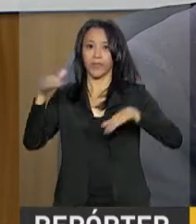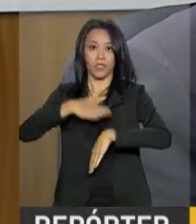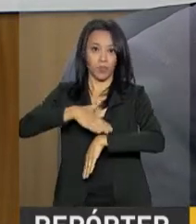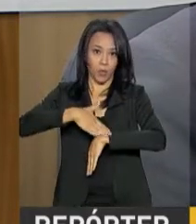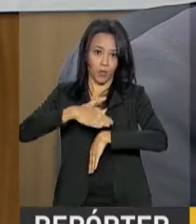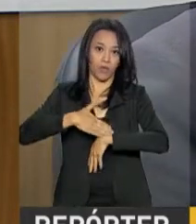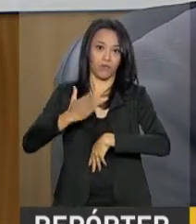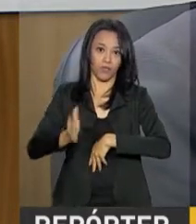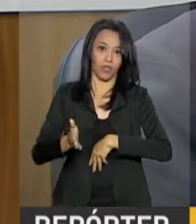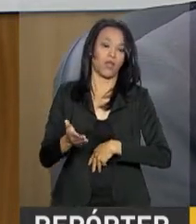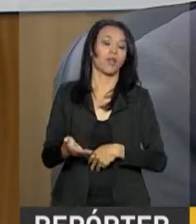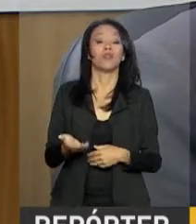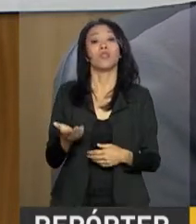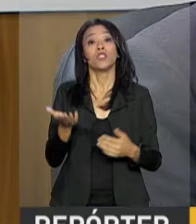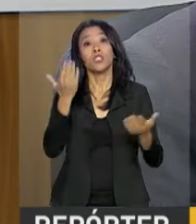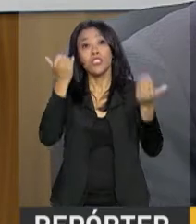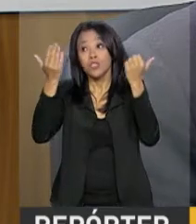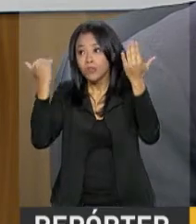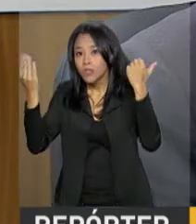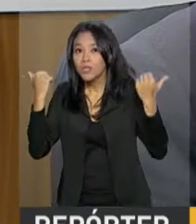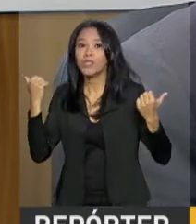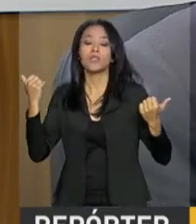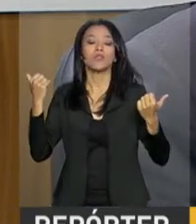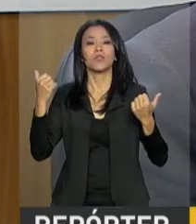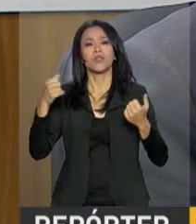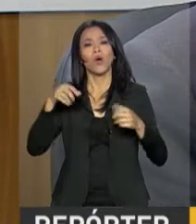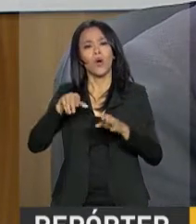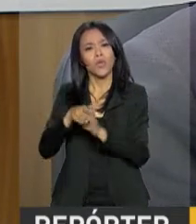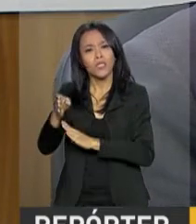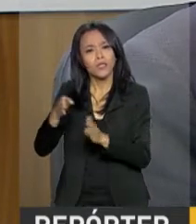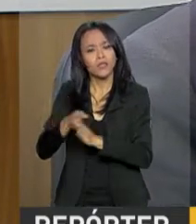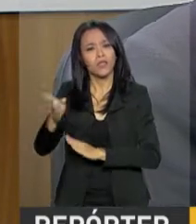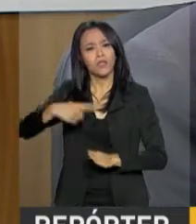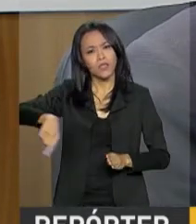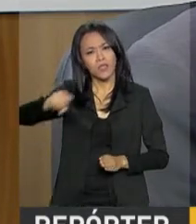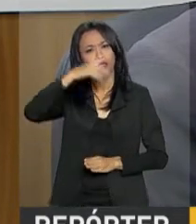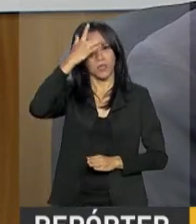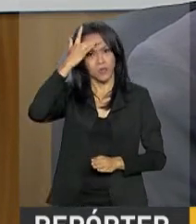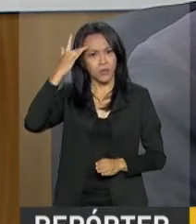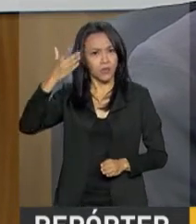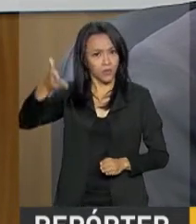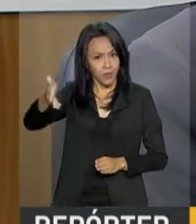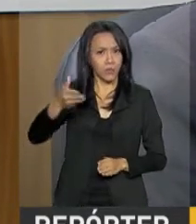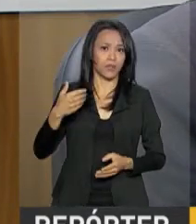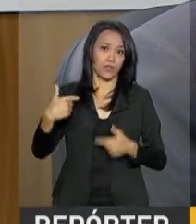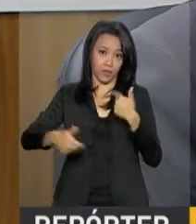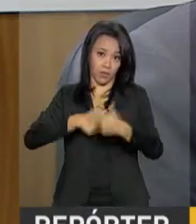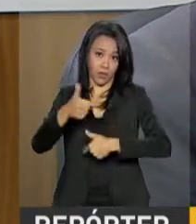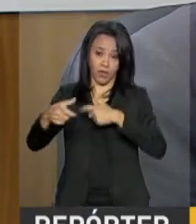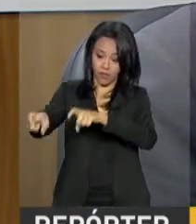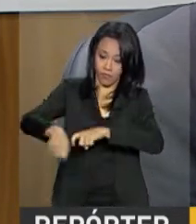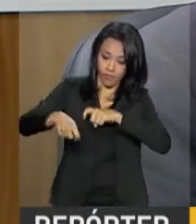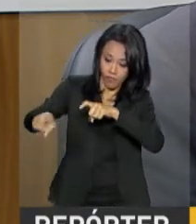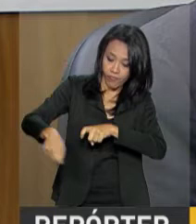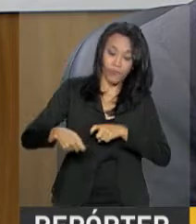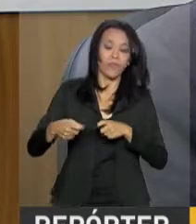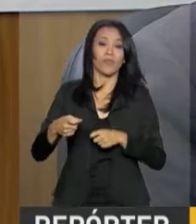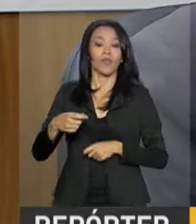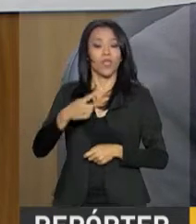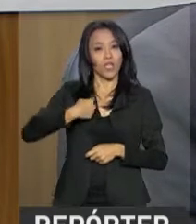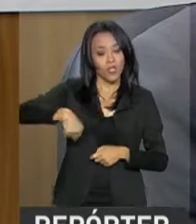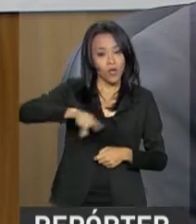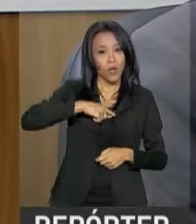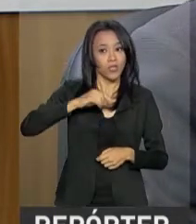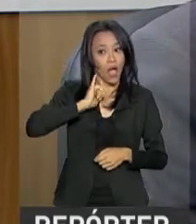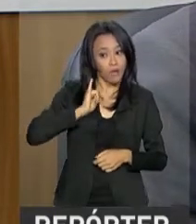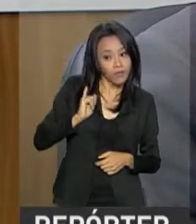estamos orientando todos os produtores aqueles que querem fazer supressão de vegetação o nó nossa orientação nosso